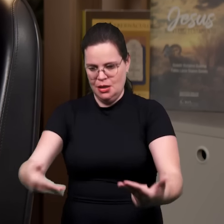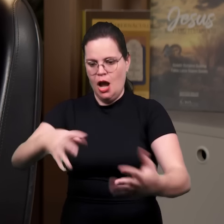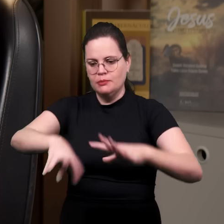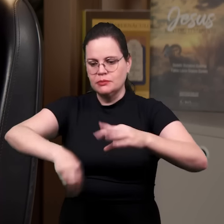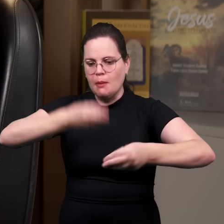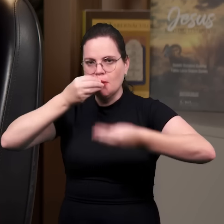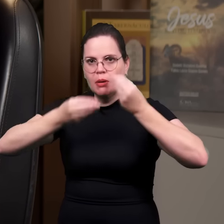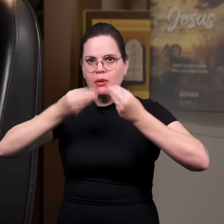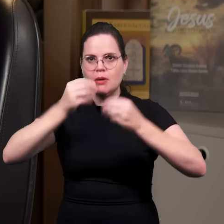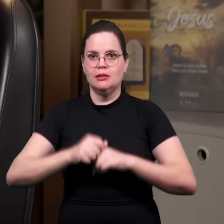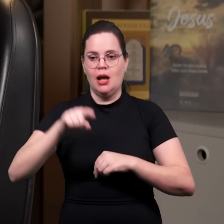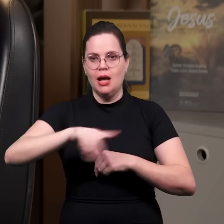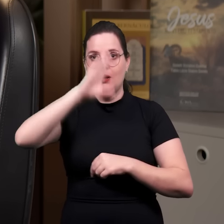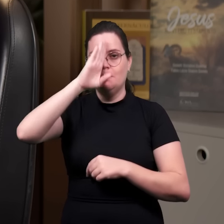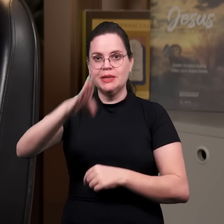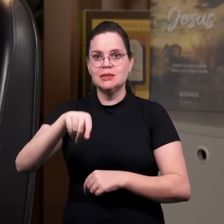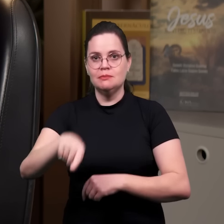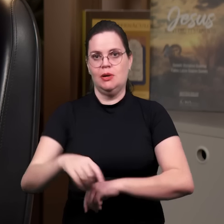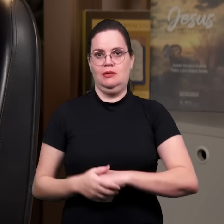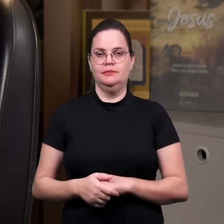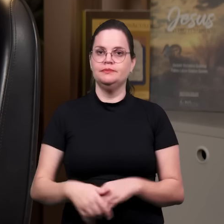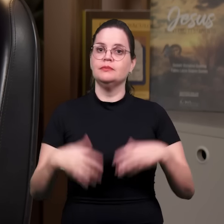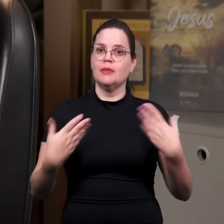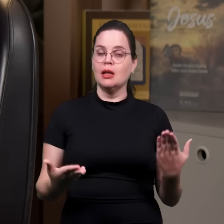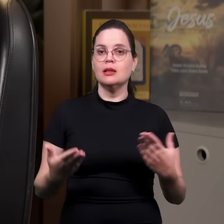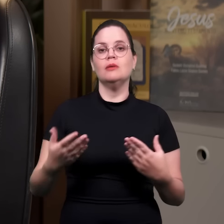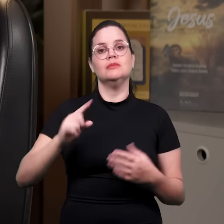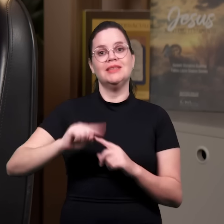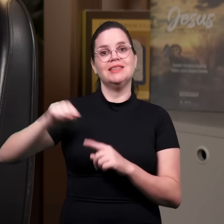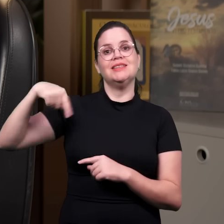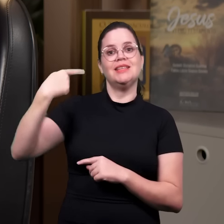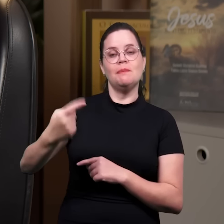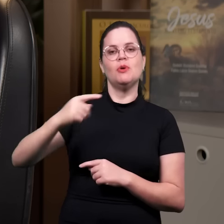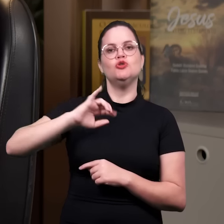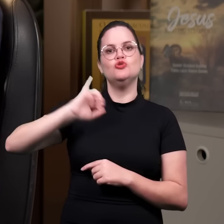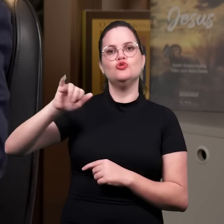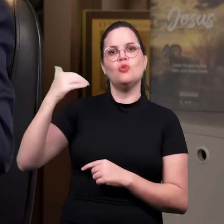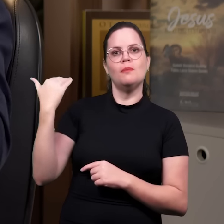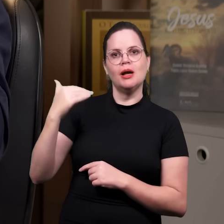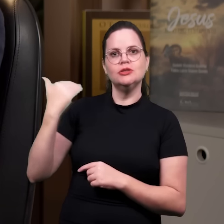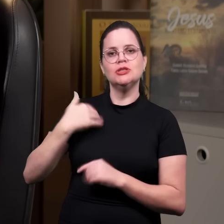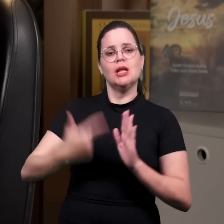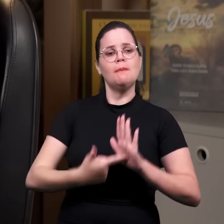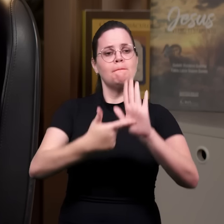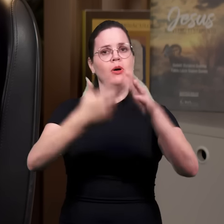sobre esse cordeiro, aquele cordeiro que morreu ali e que foi alimento para eles, e que o sangue do cordeiro foi sinal para